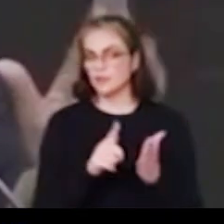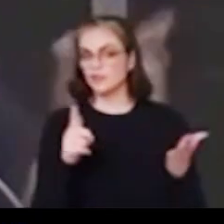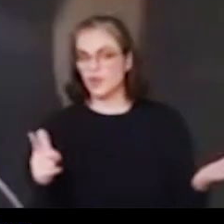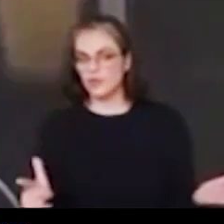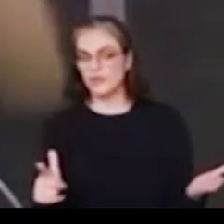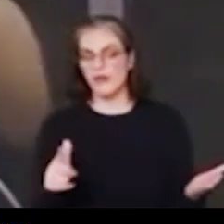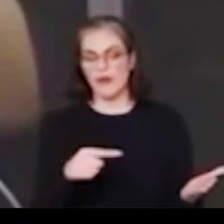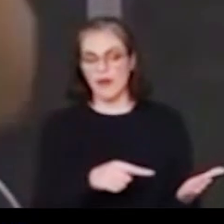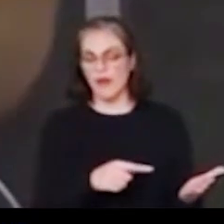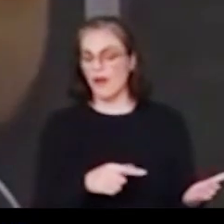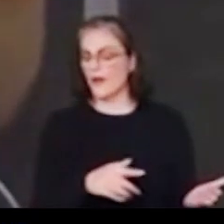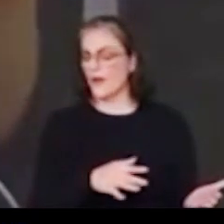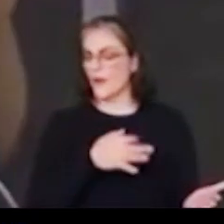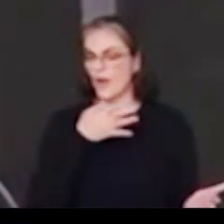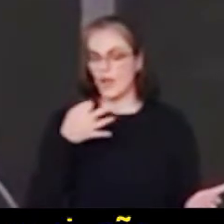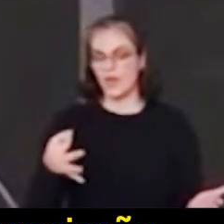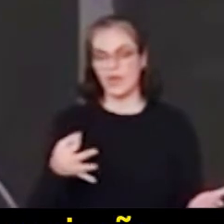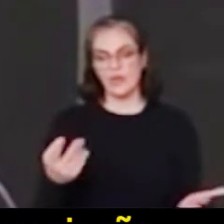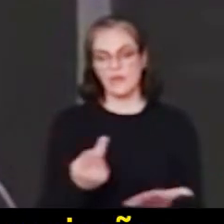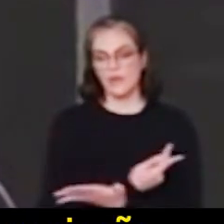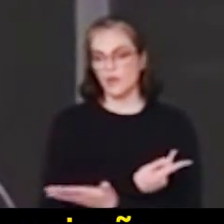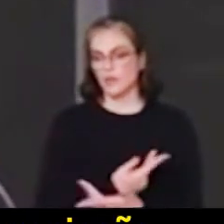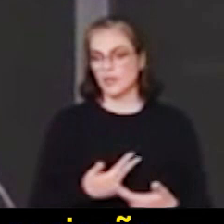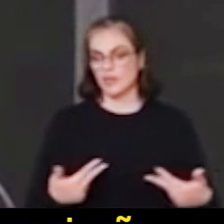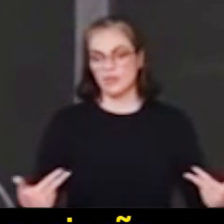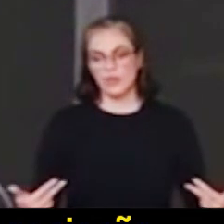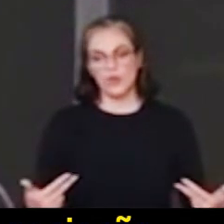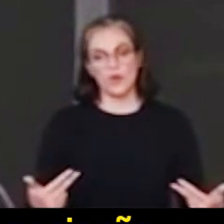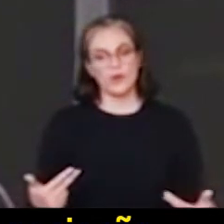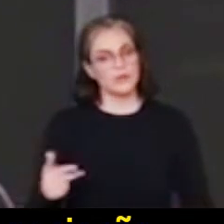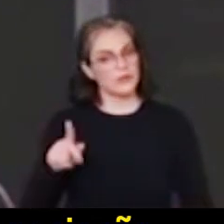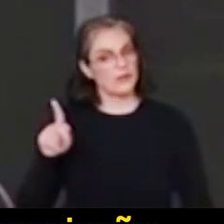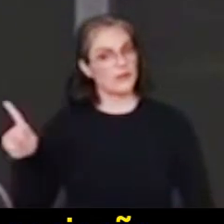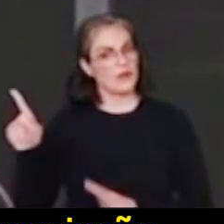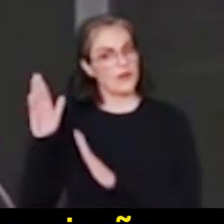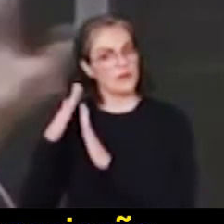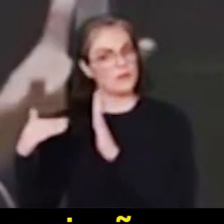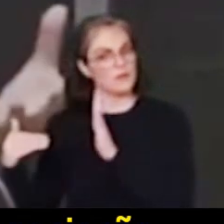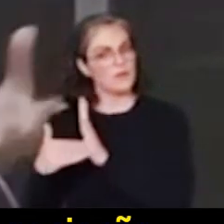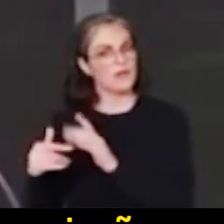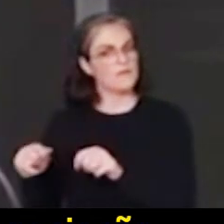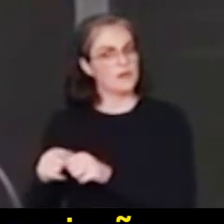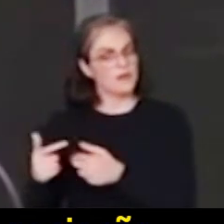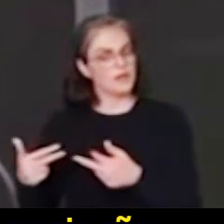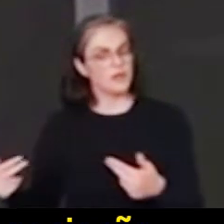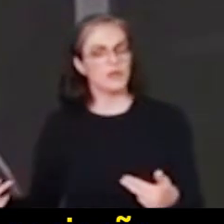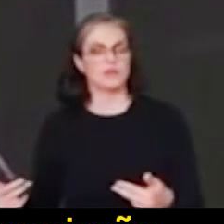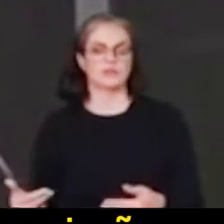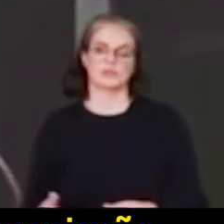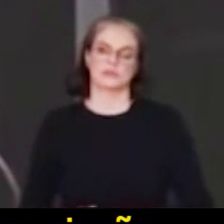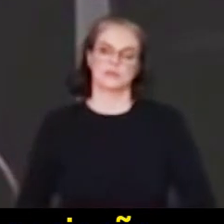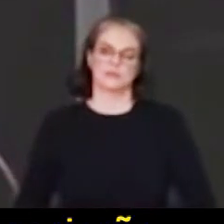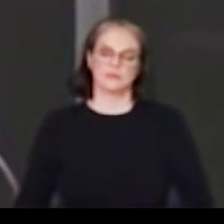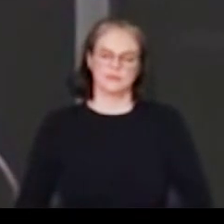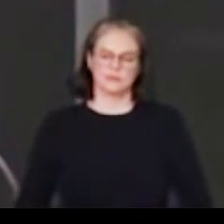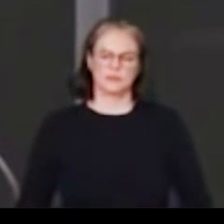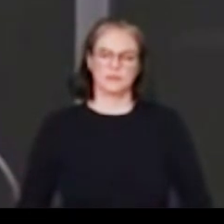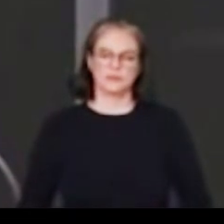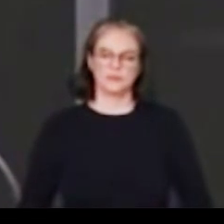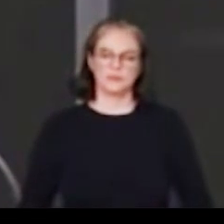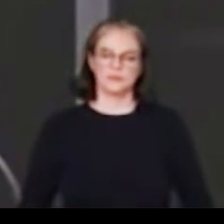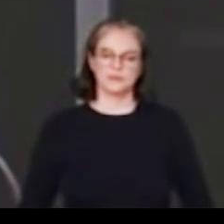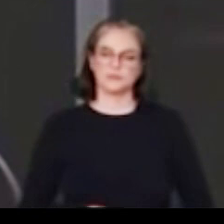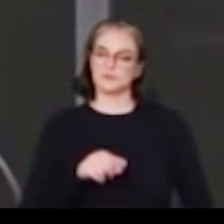nas páginas dos jornais, pelas notícias emanadas do Palácio do Planalto, que ali foi dito que havia uma negociação